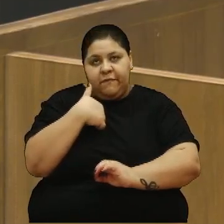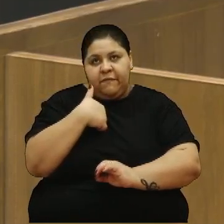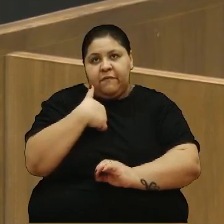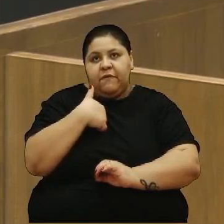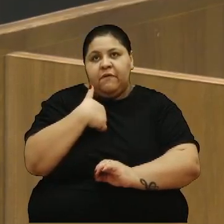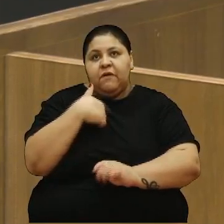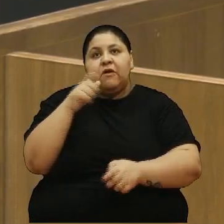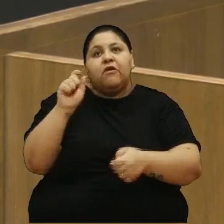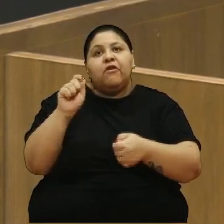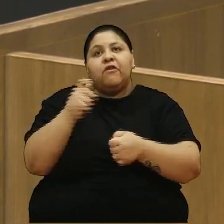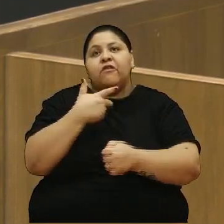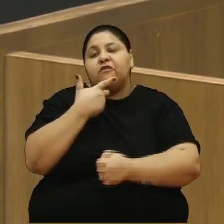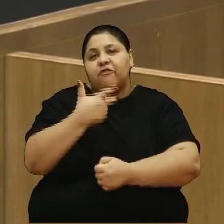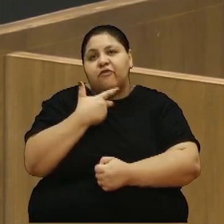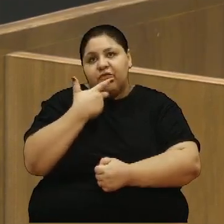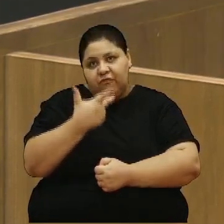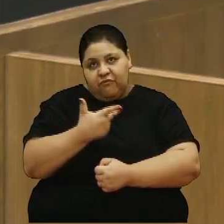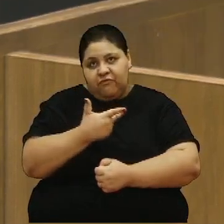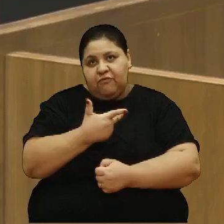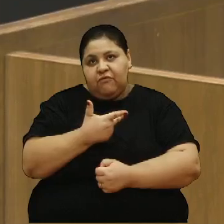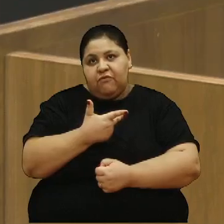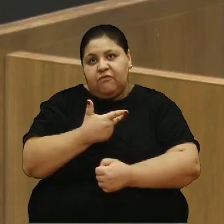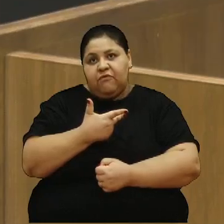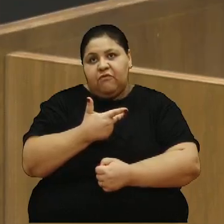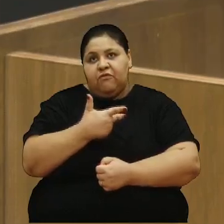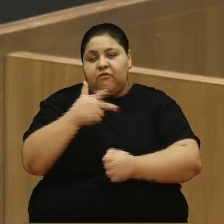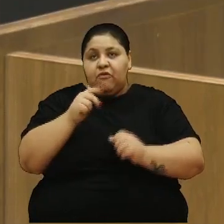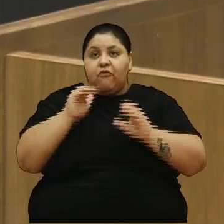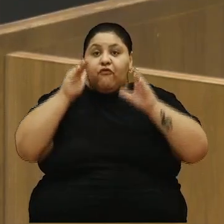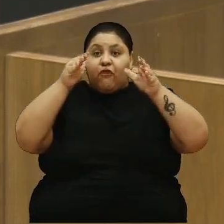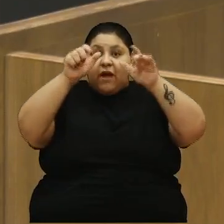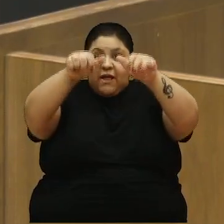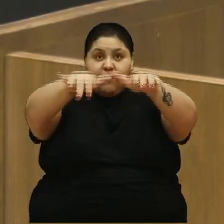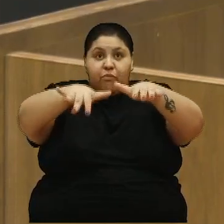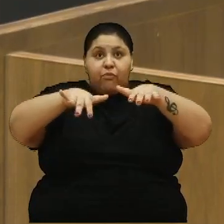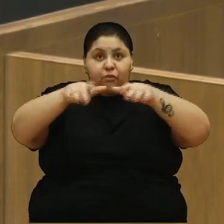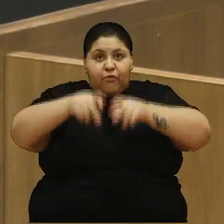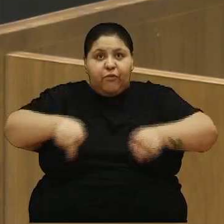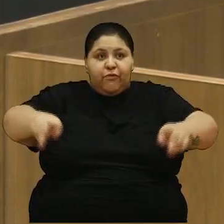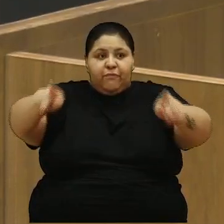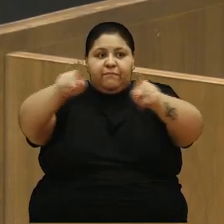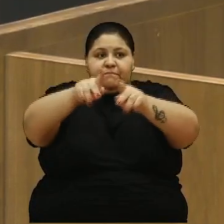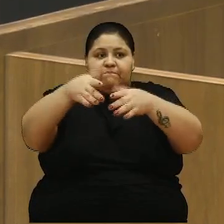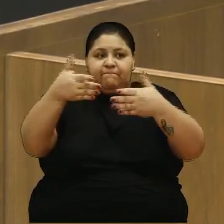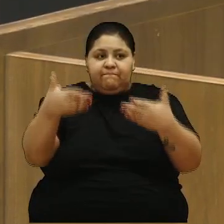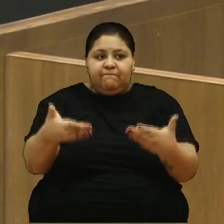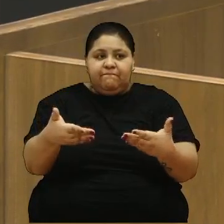eu fiz questão de falar aqui virada, né, para o público, para as pessoas, enfim.